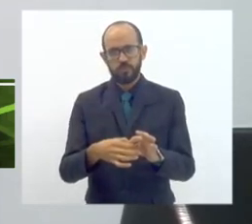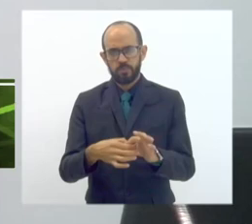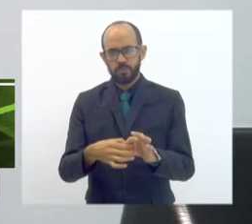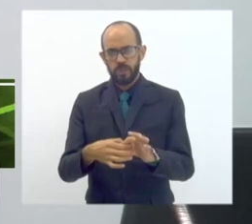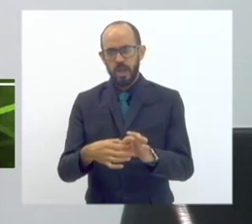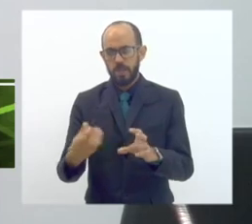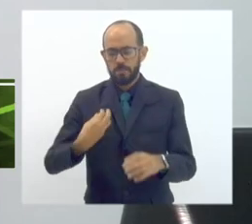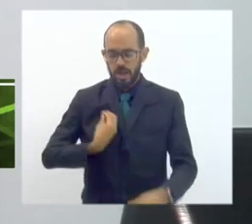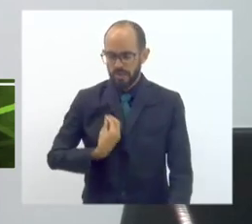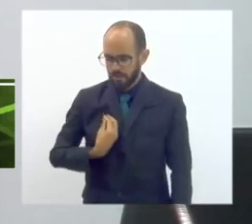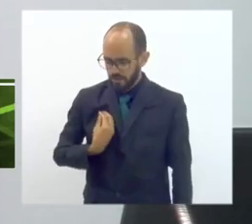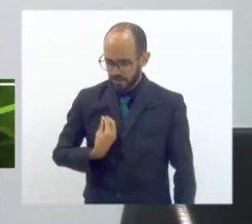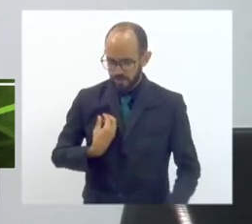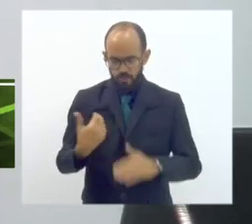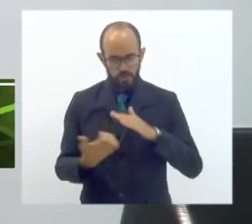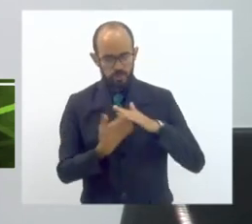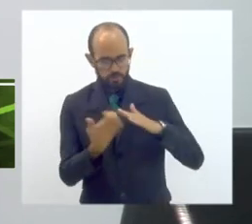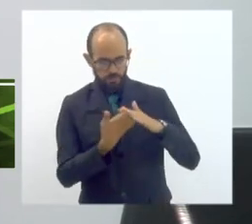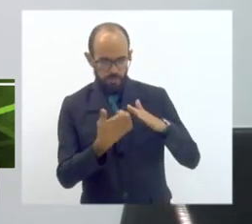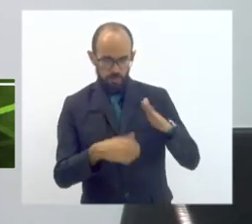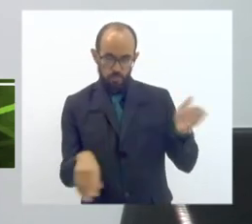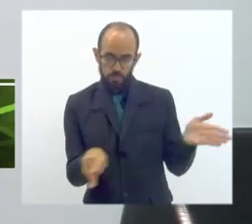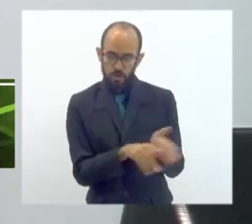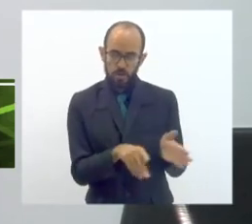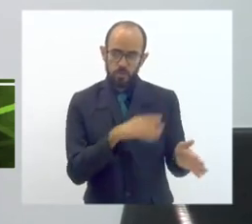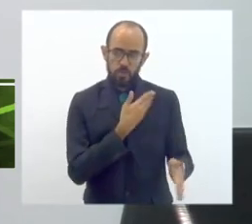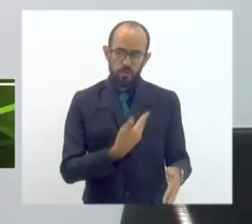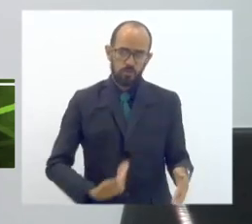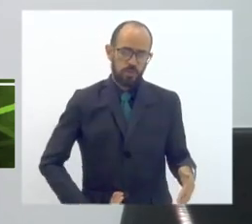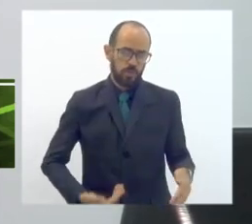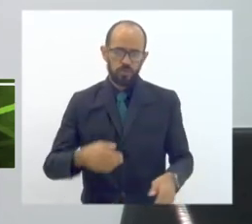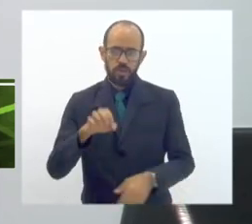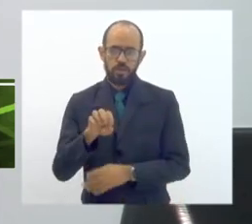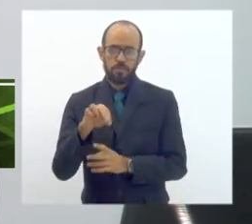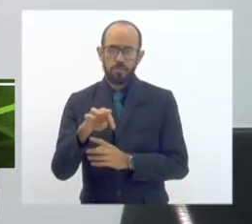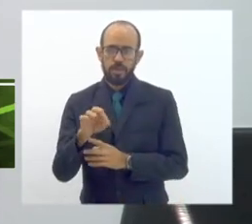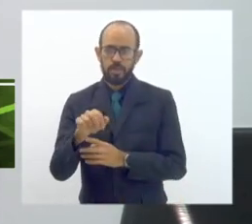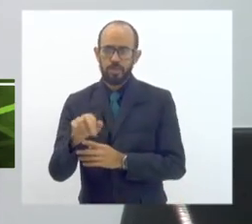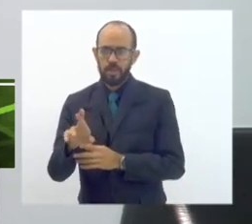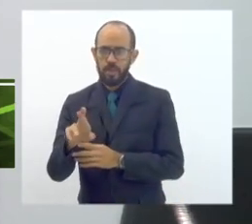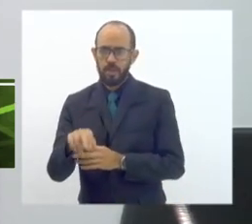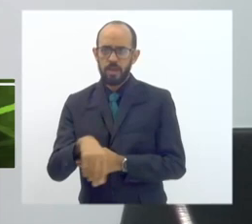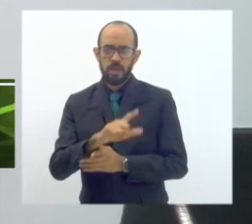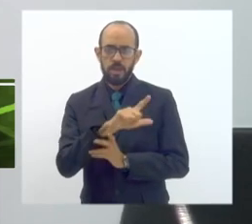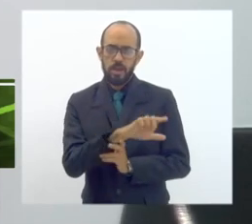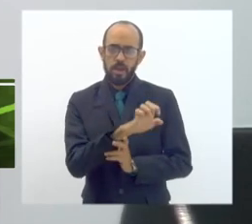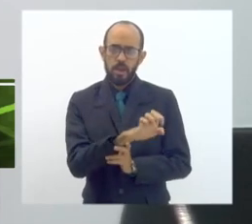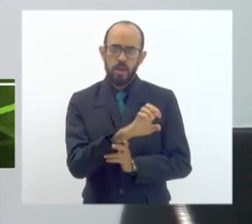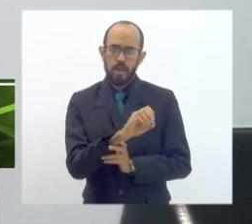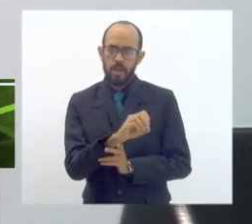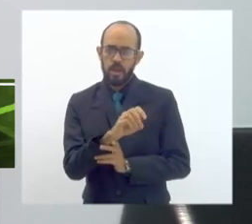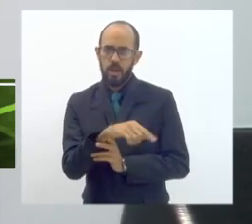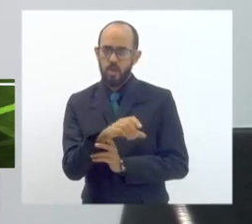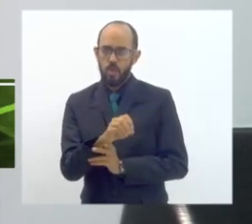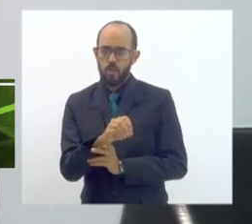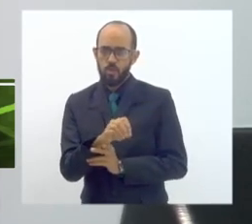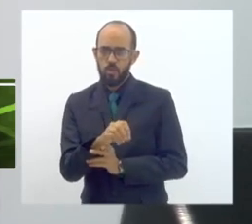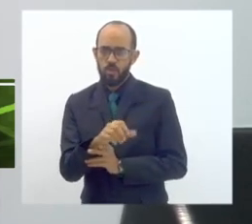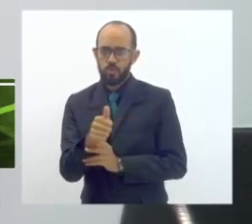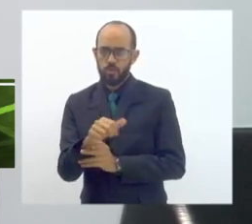participação das empresas do governo que tem, como a EMATER, como o Leão 13, participar junto com a política